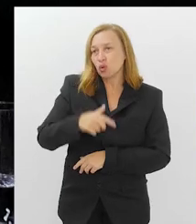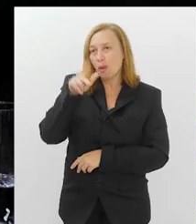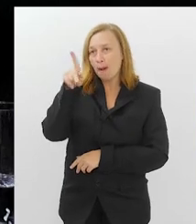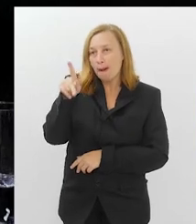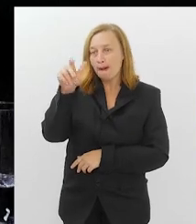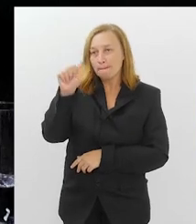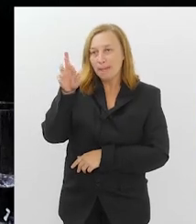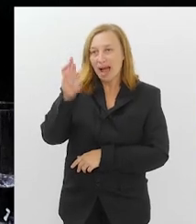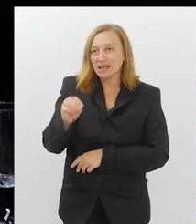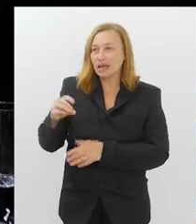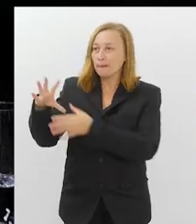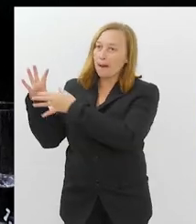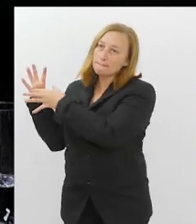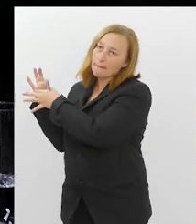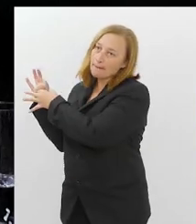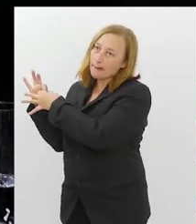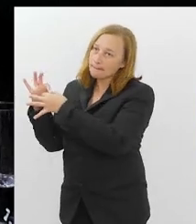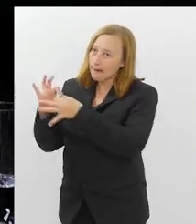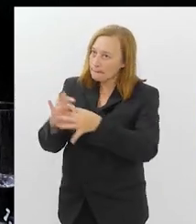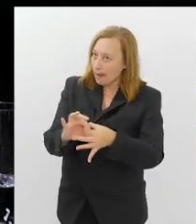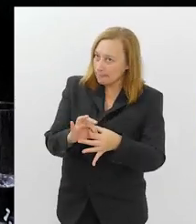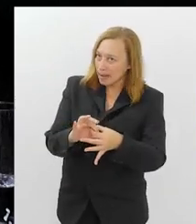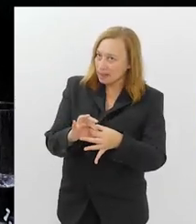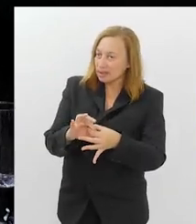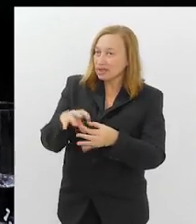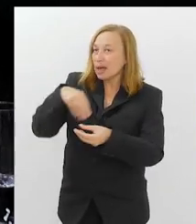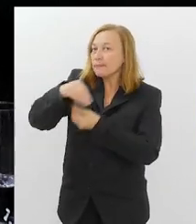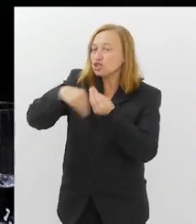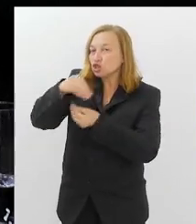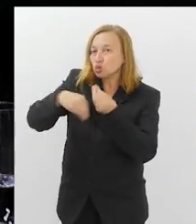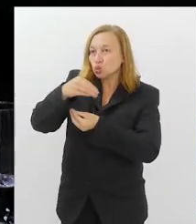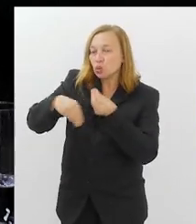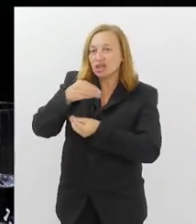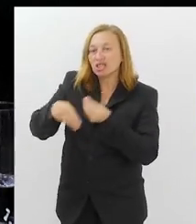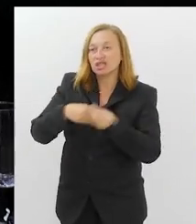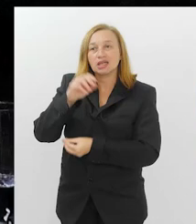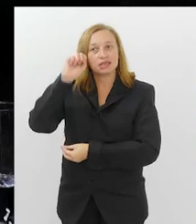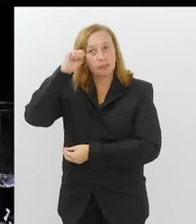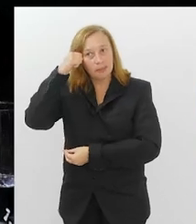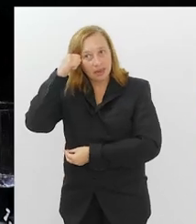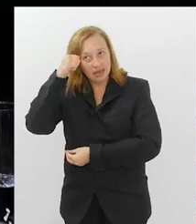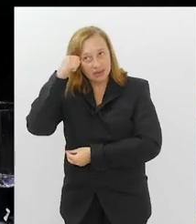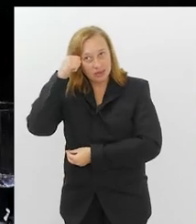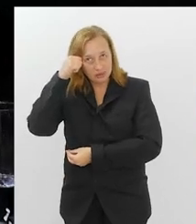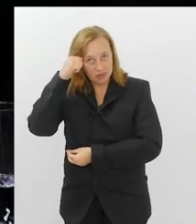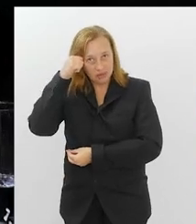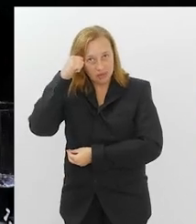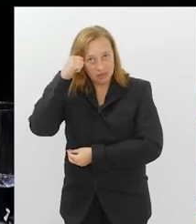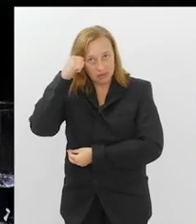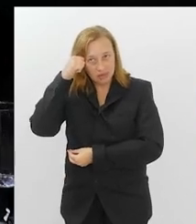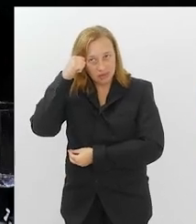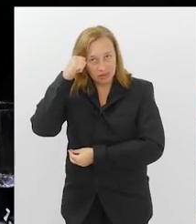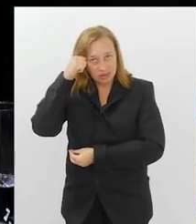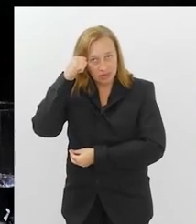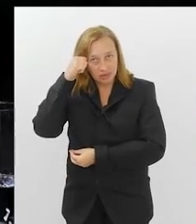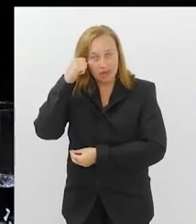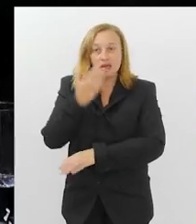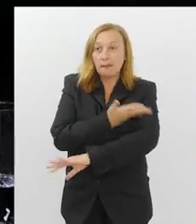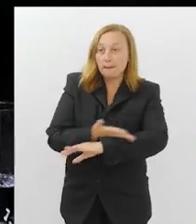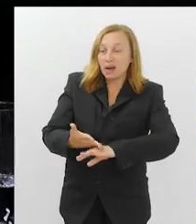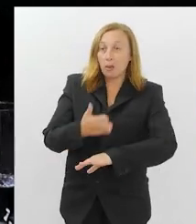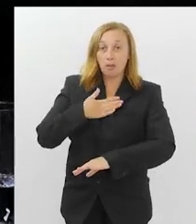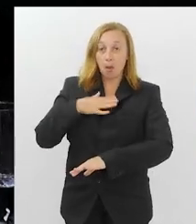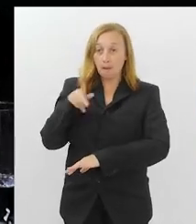porque vim daquela linha do embranquecimento do país. Mas o meu pai é negro, minha mãe parda, eu nasci parda, mas eu